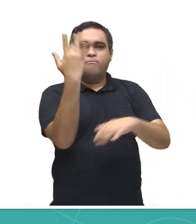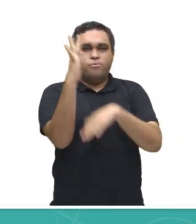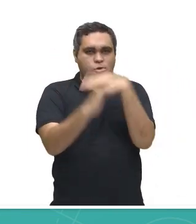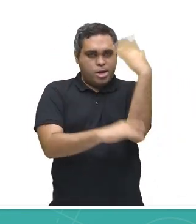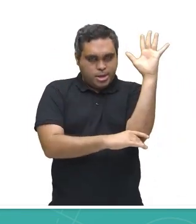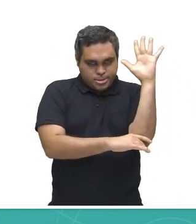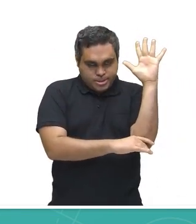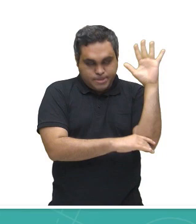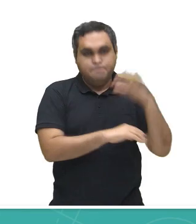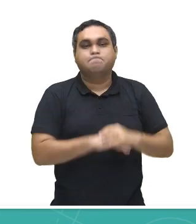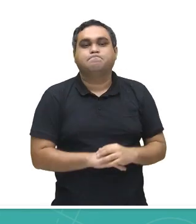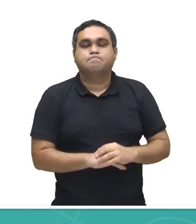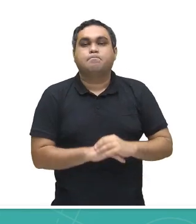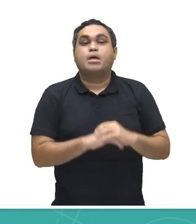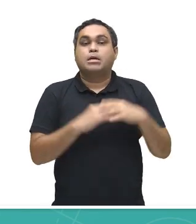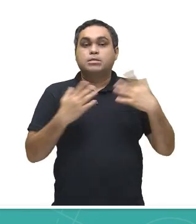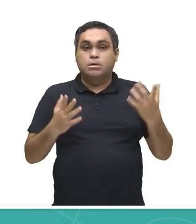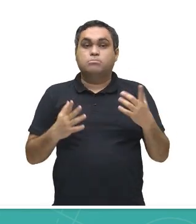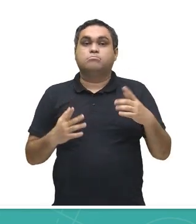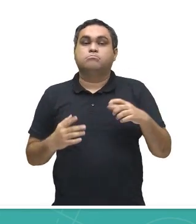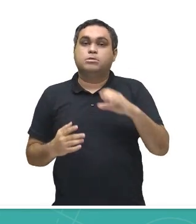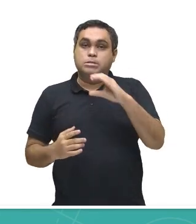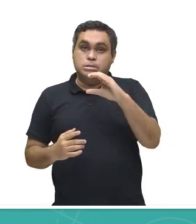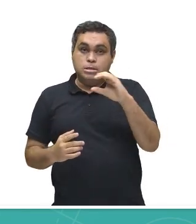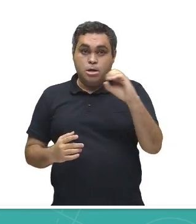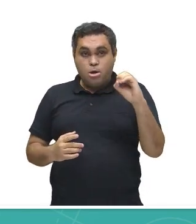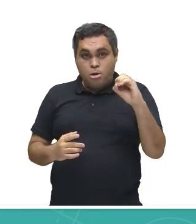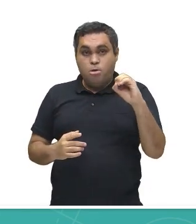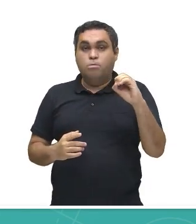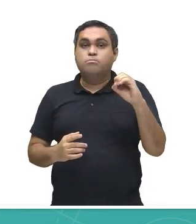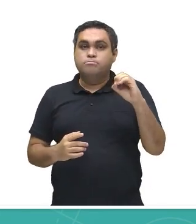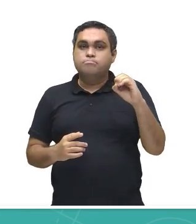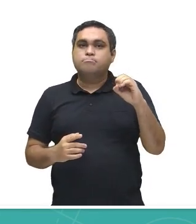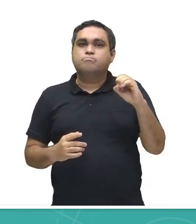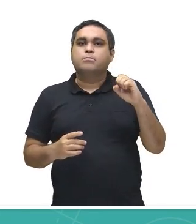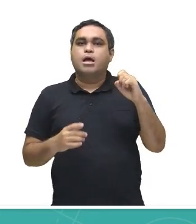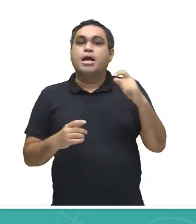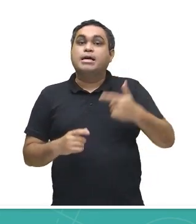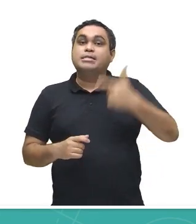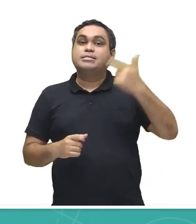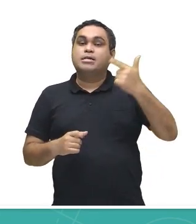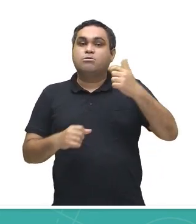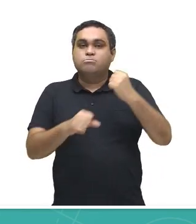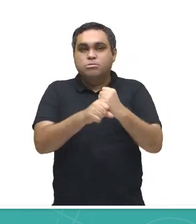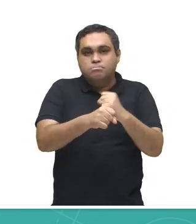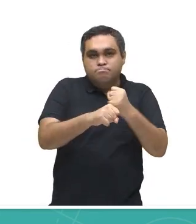É a segunda maior região e extensão do país, com